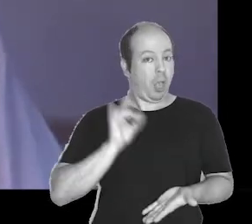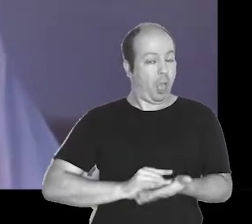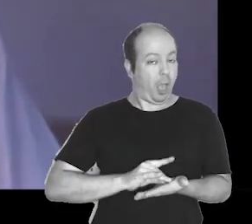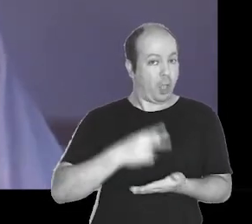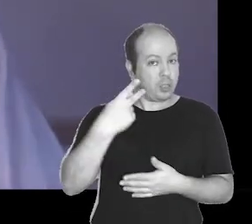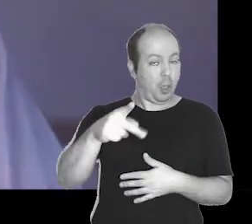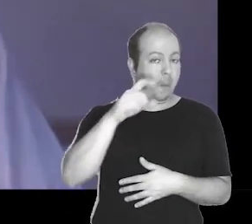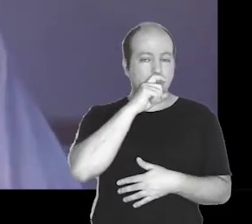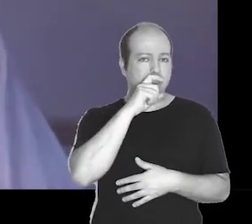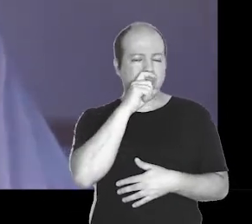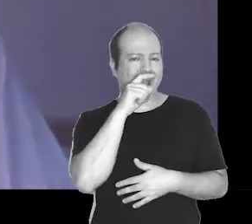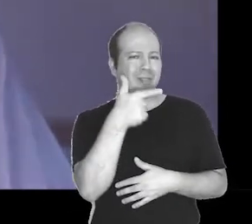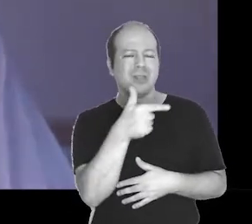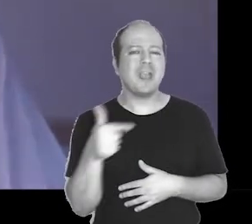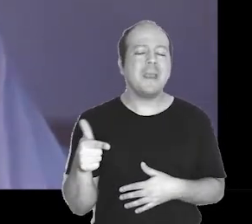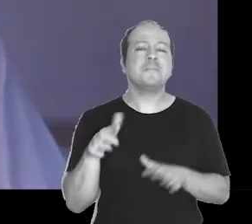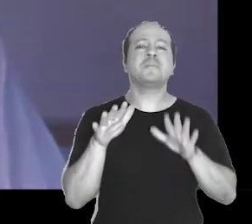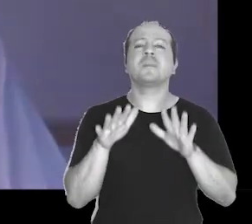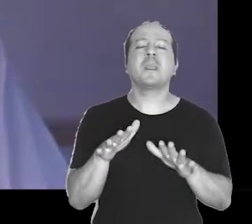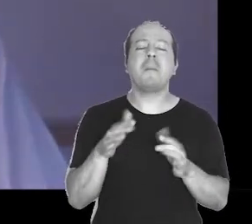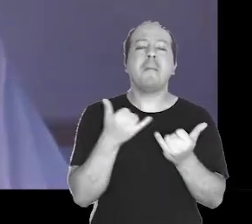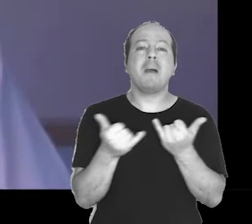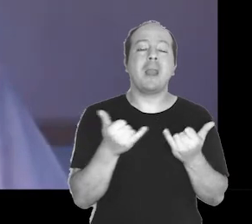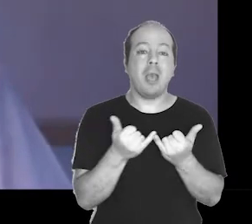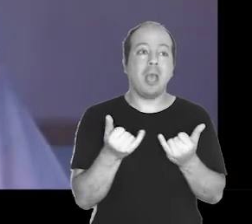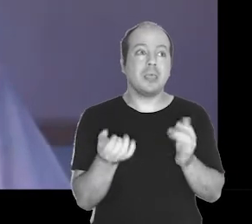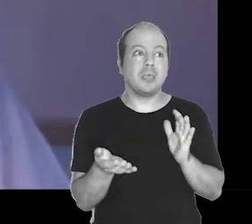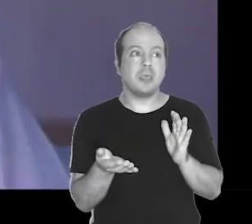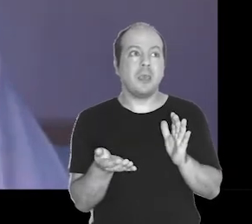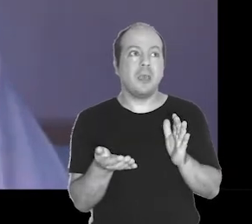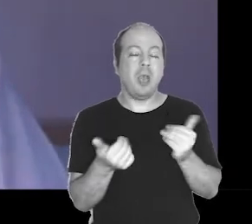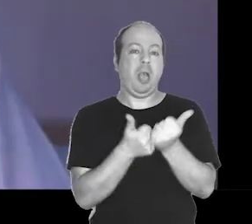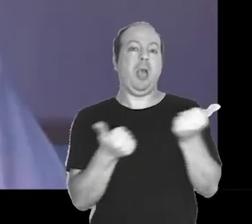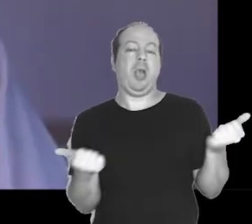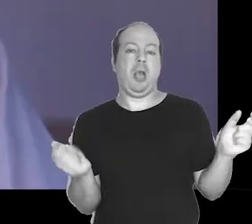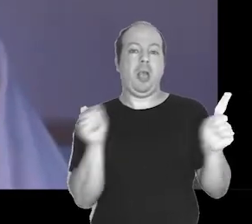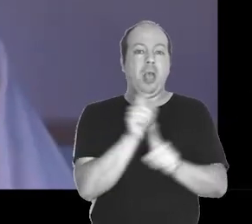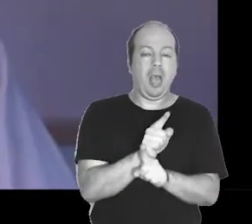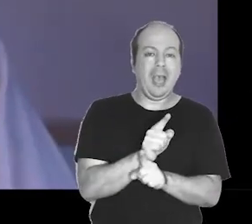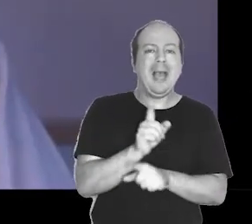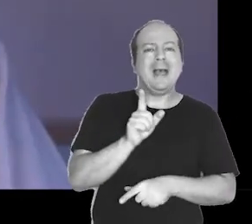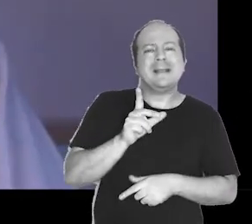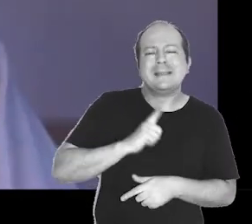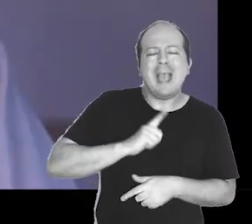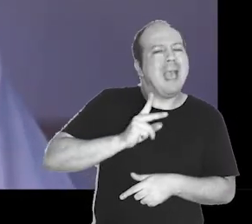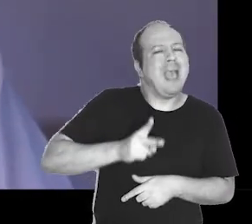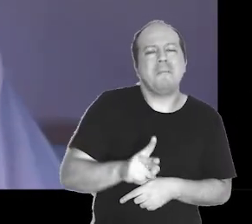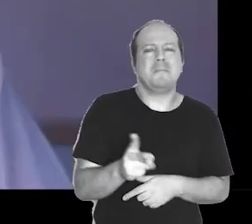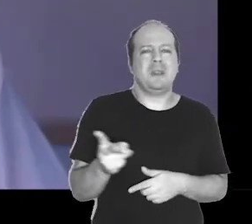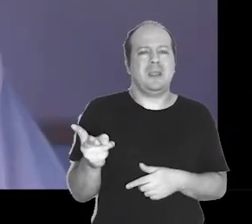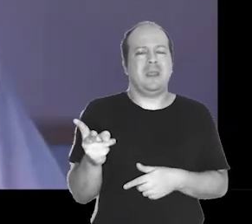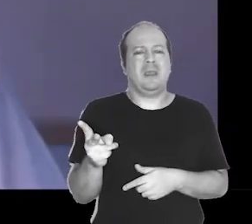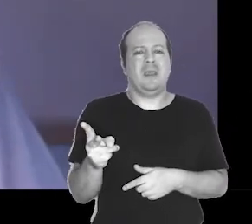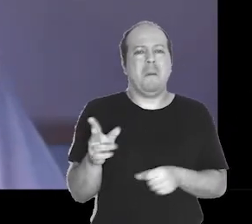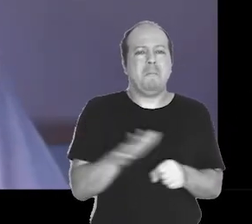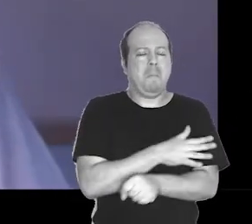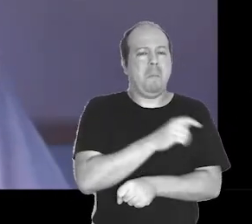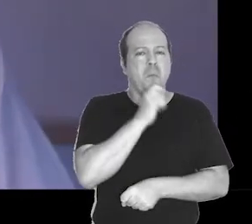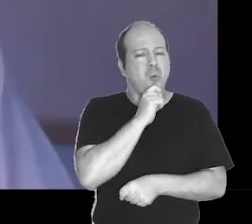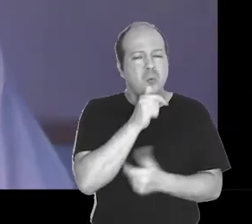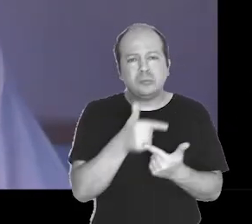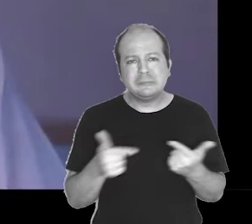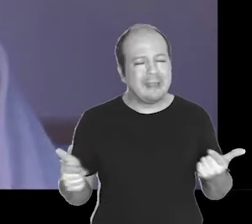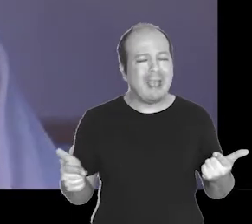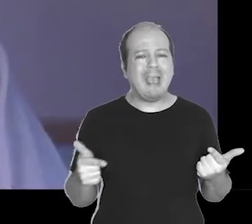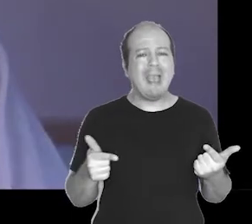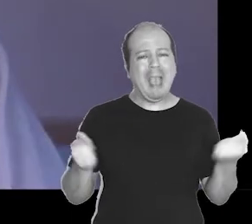apenas um modo insuficiente de preencher o buraco. É e será sempre insuficiente.